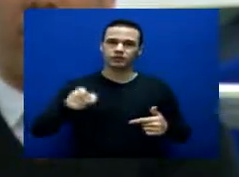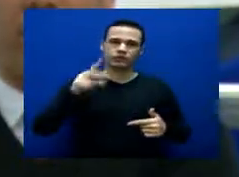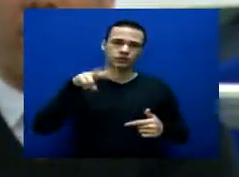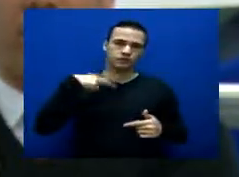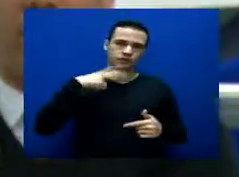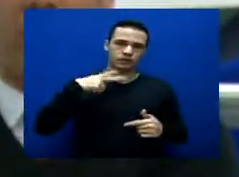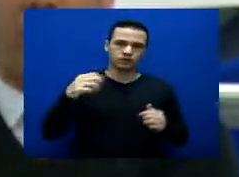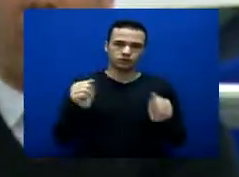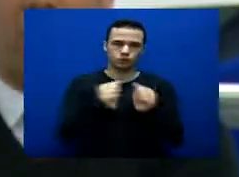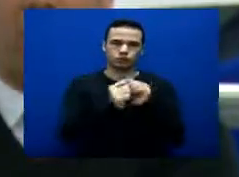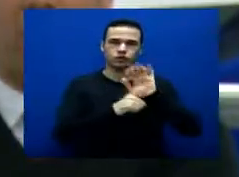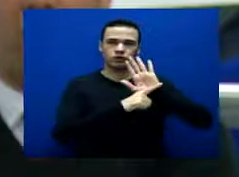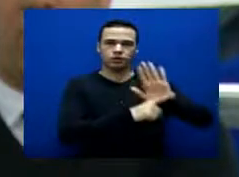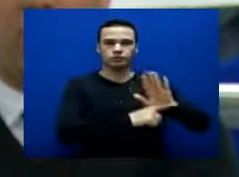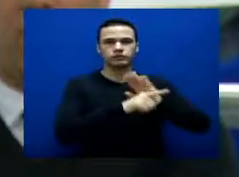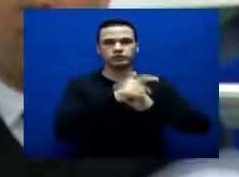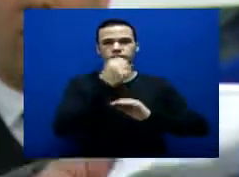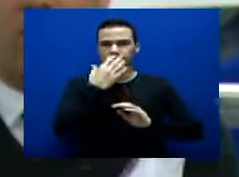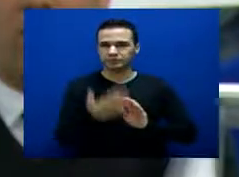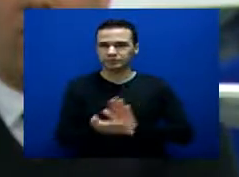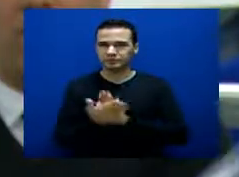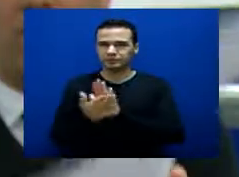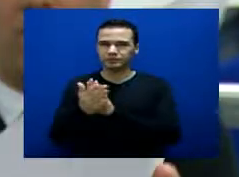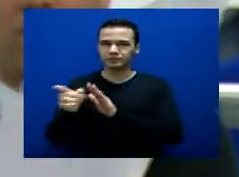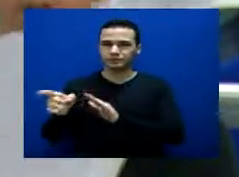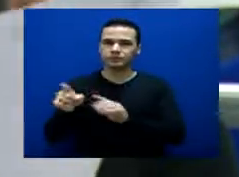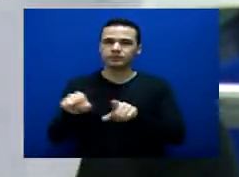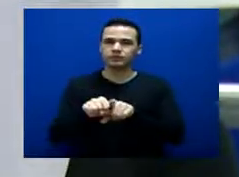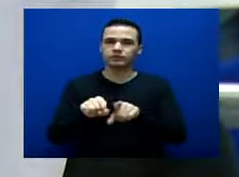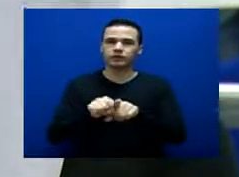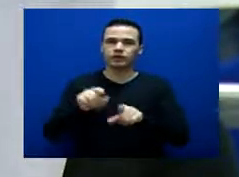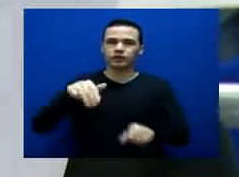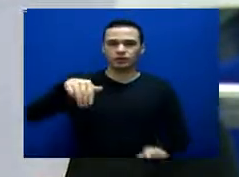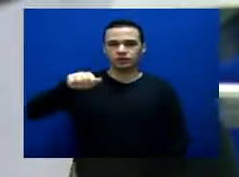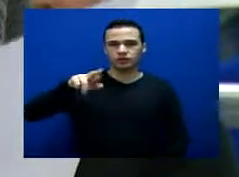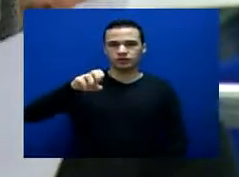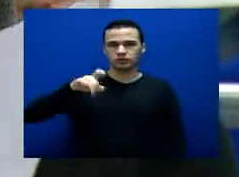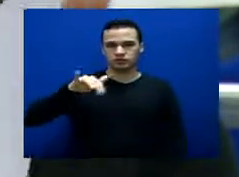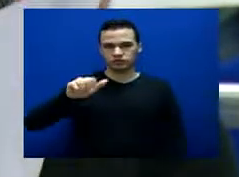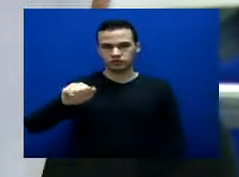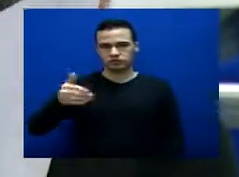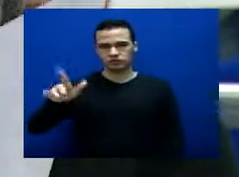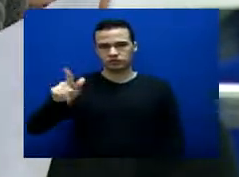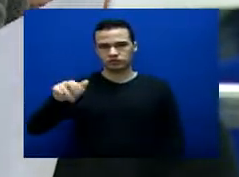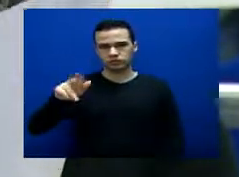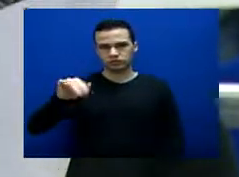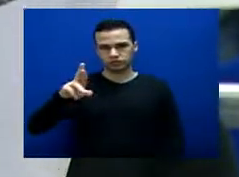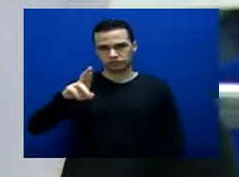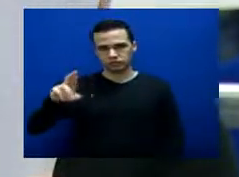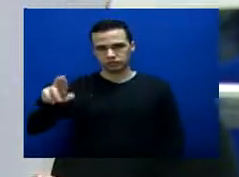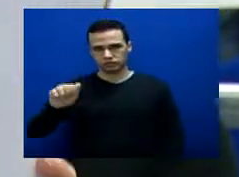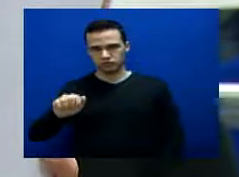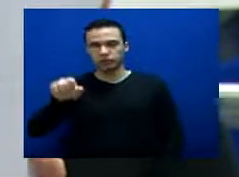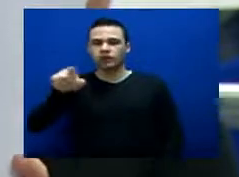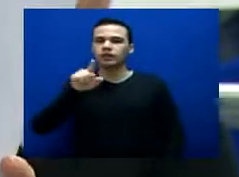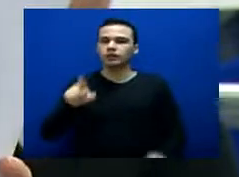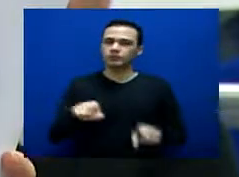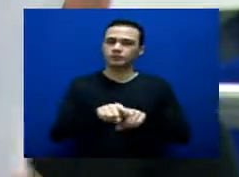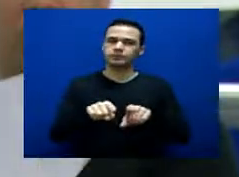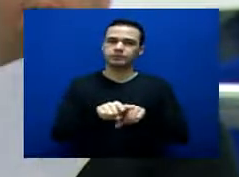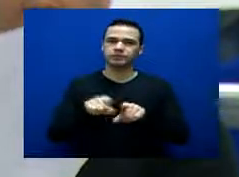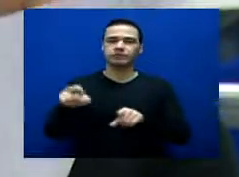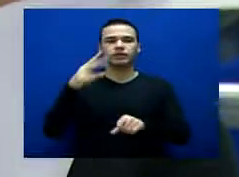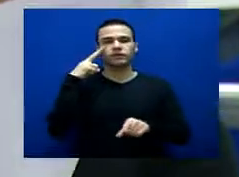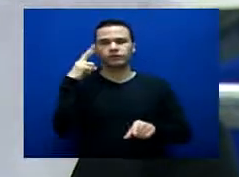trabalhado conosco, então felicidades aí a ela. E ao Marcelo Guerra, também votos congratulações, que tem